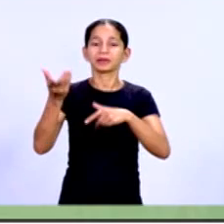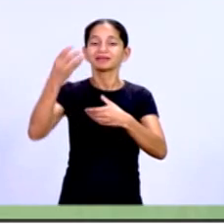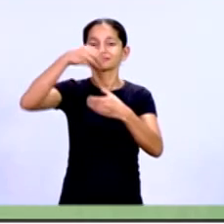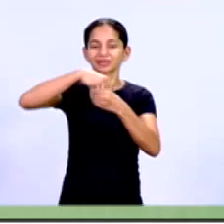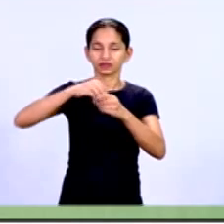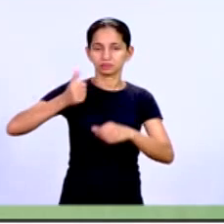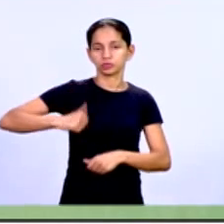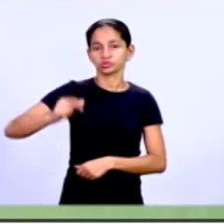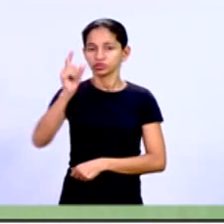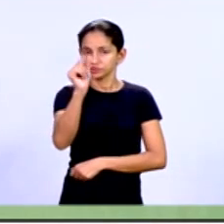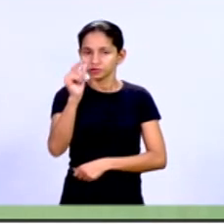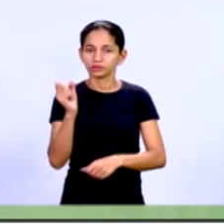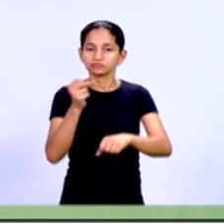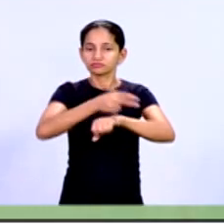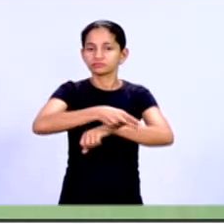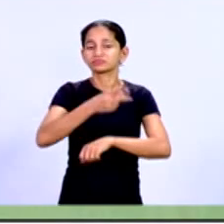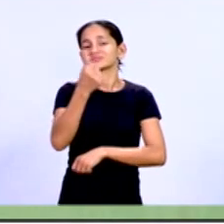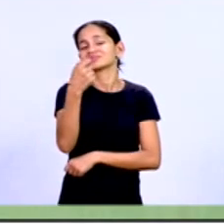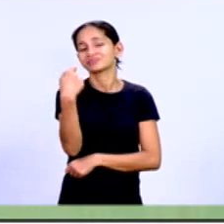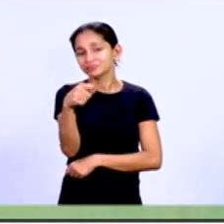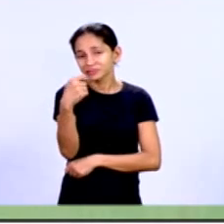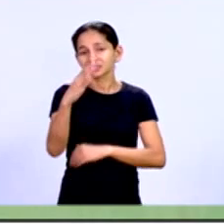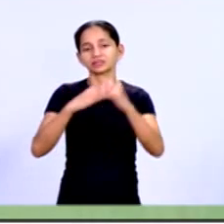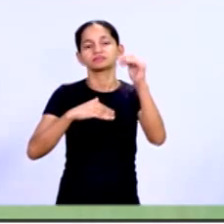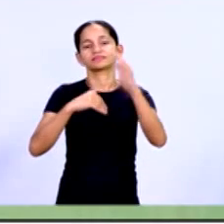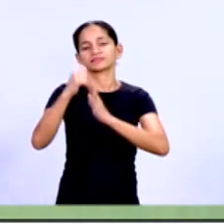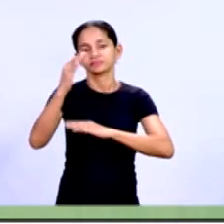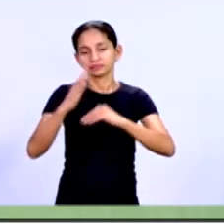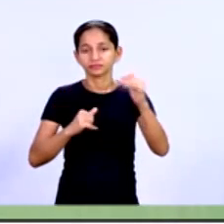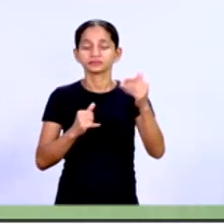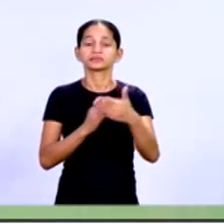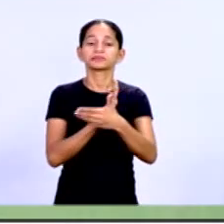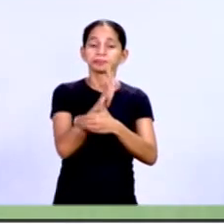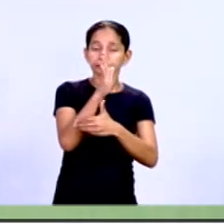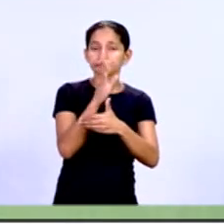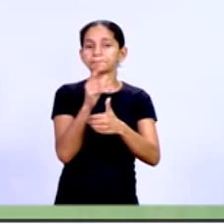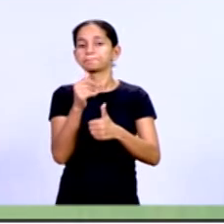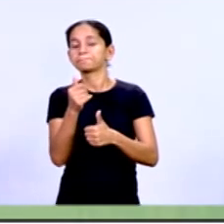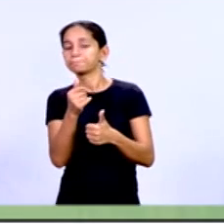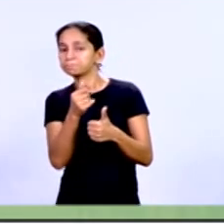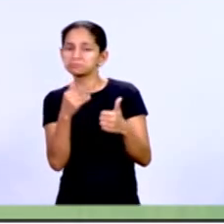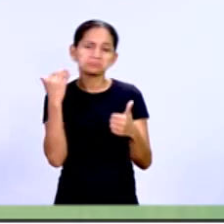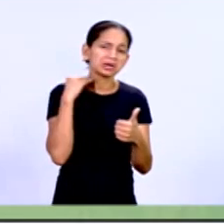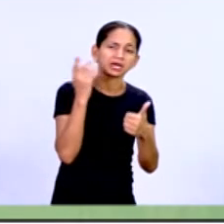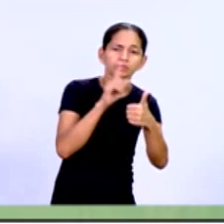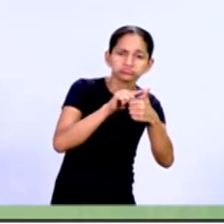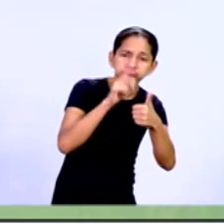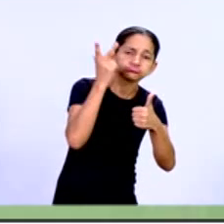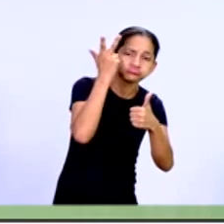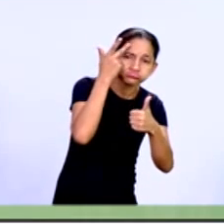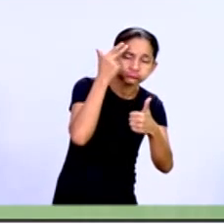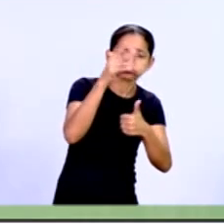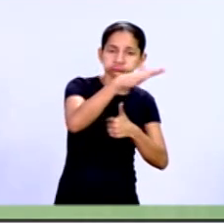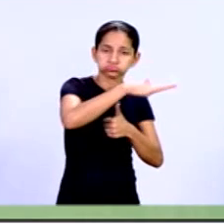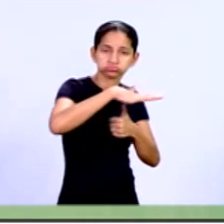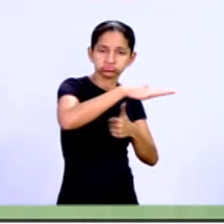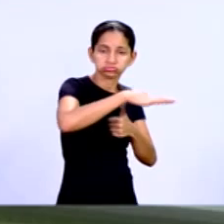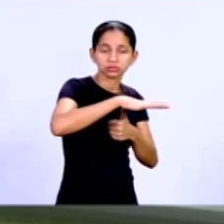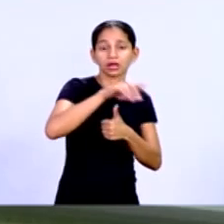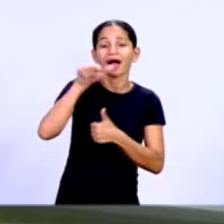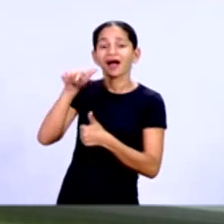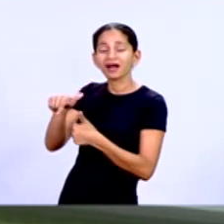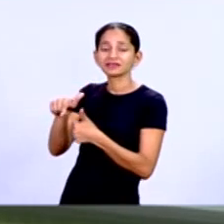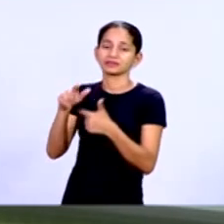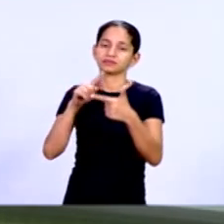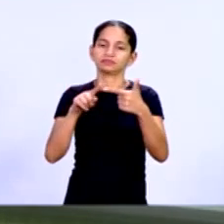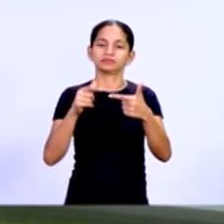valores nosso está dividido em dois segmentos, né? Os bancos comerciais e as bolsas de valores. São locais onde existem as transações de compra e